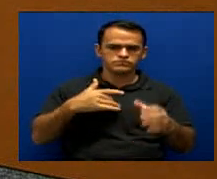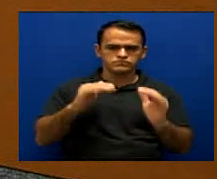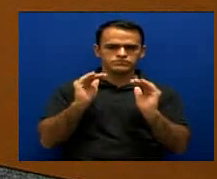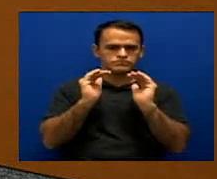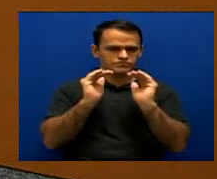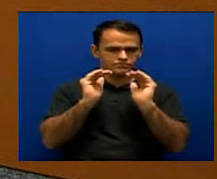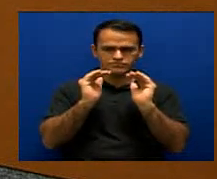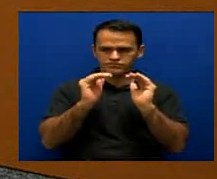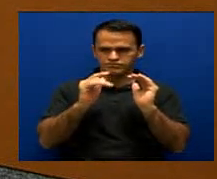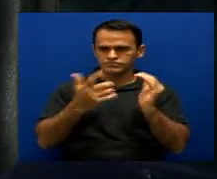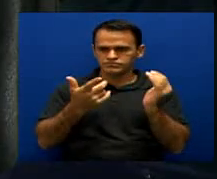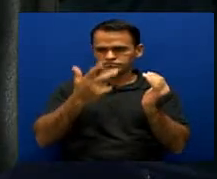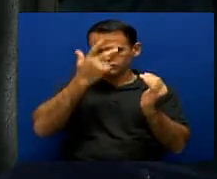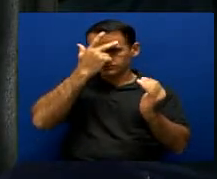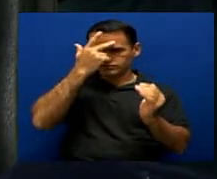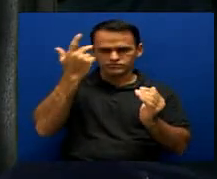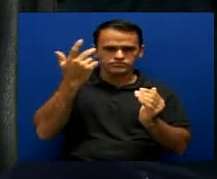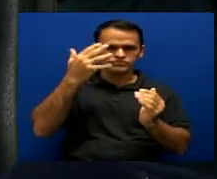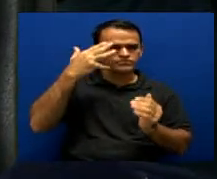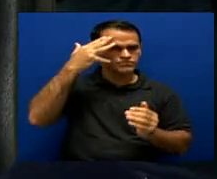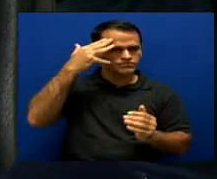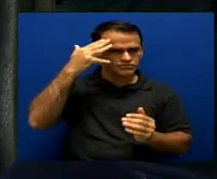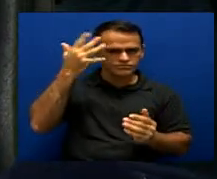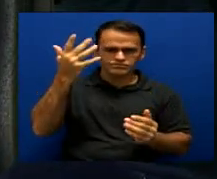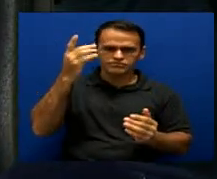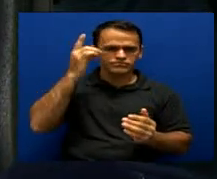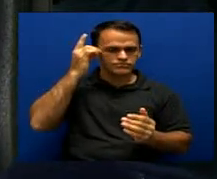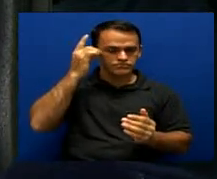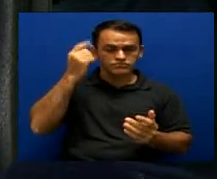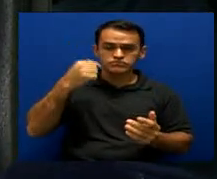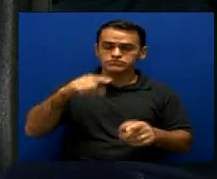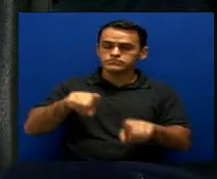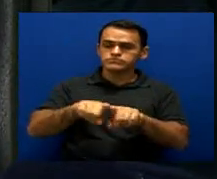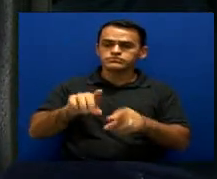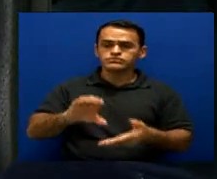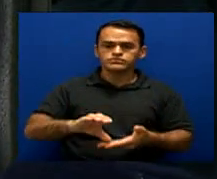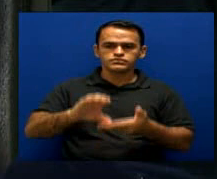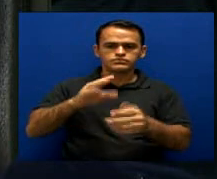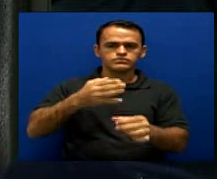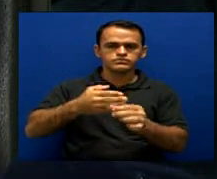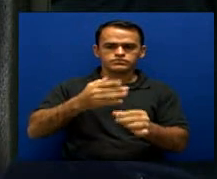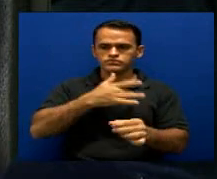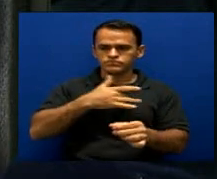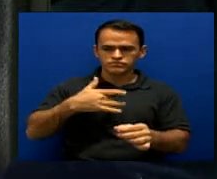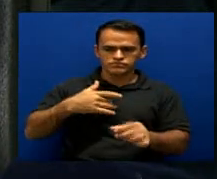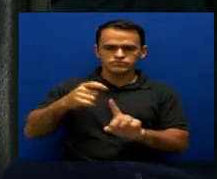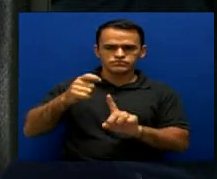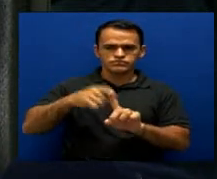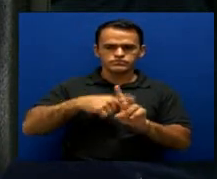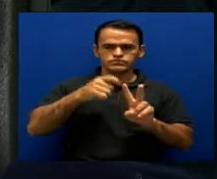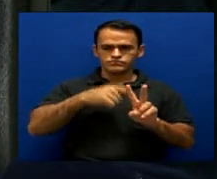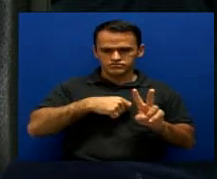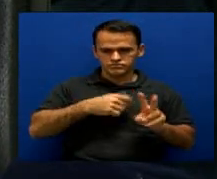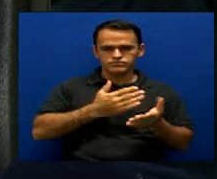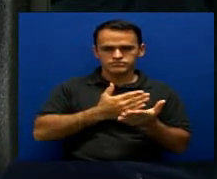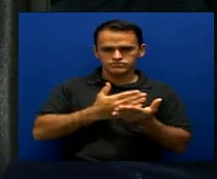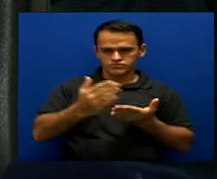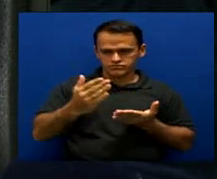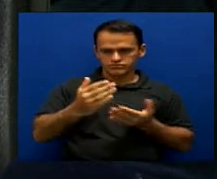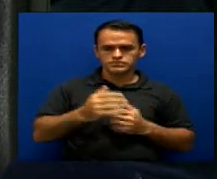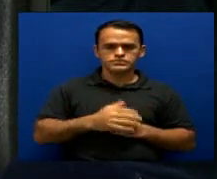pais e amigos dos excepcionais e sua conselheira municipal de saúde há dois meses recentemente